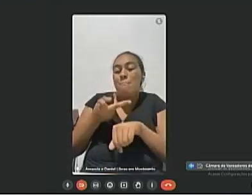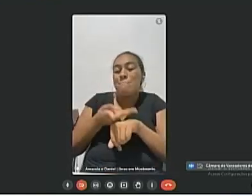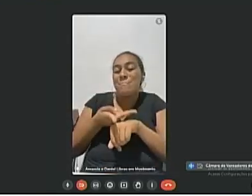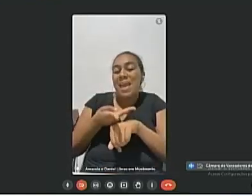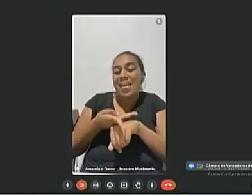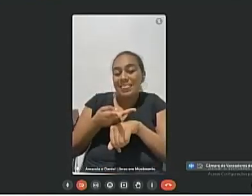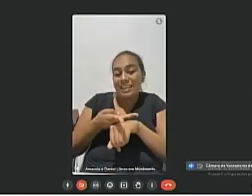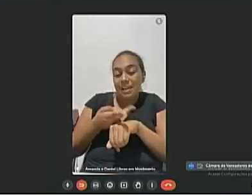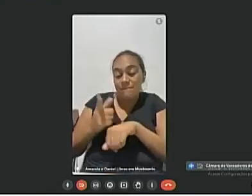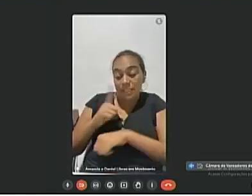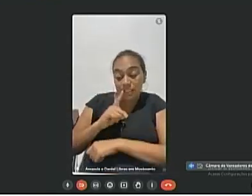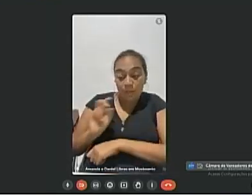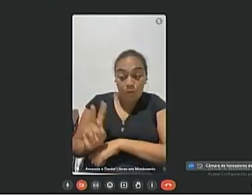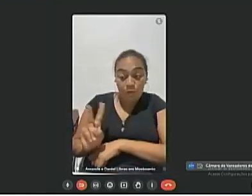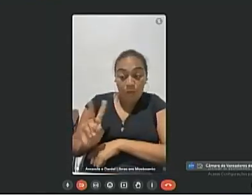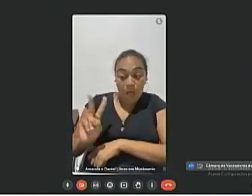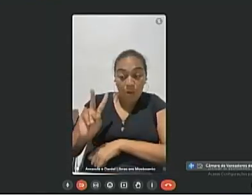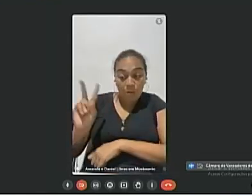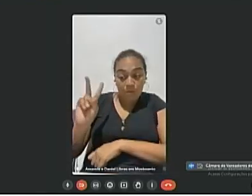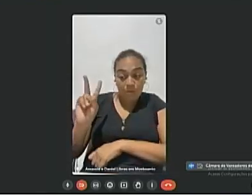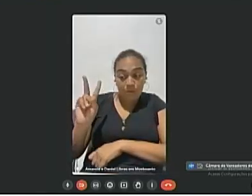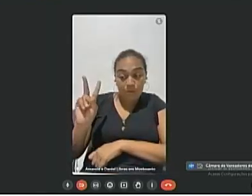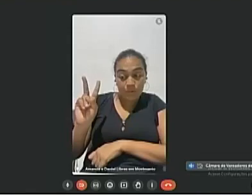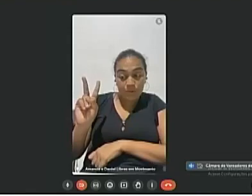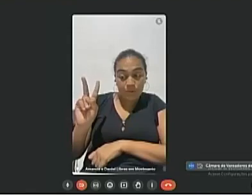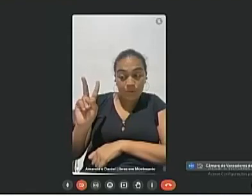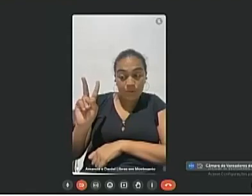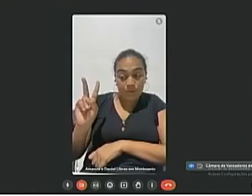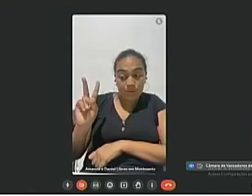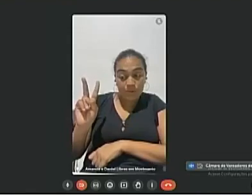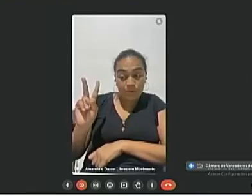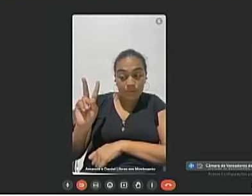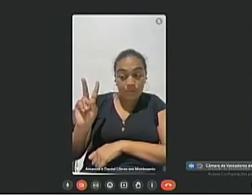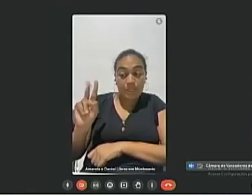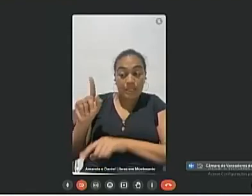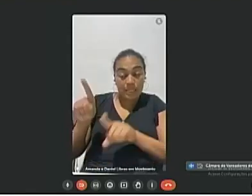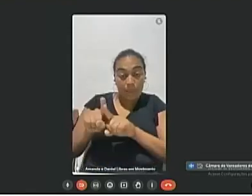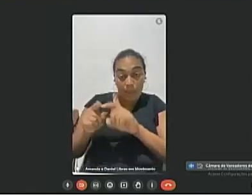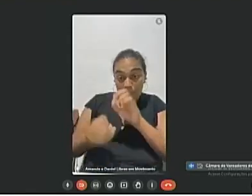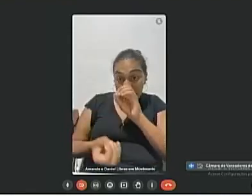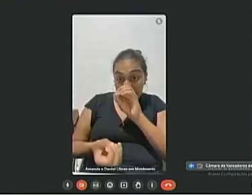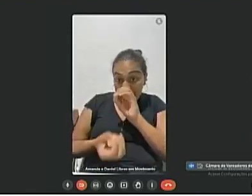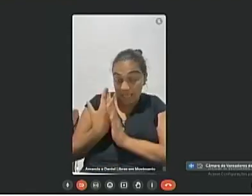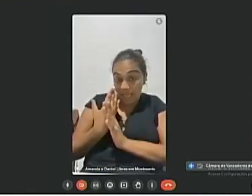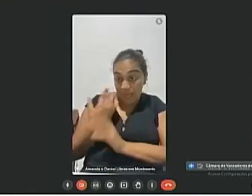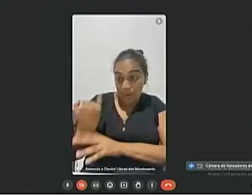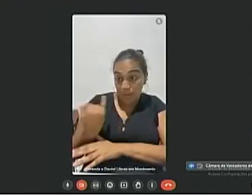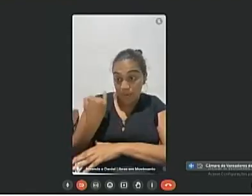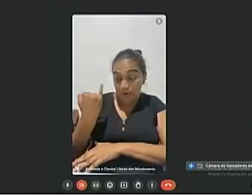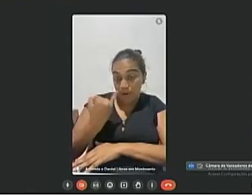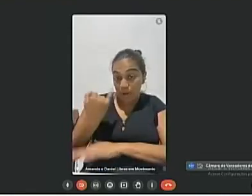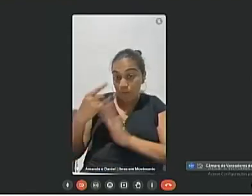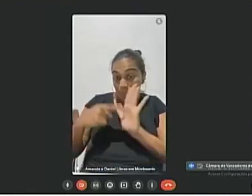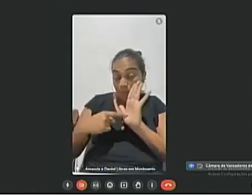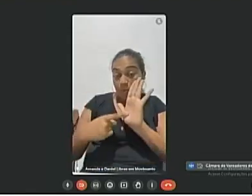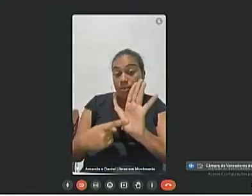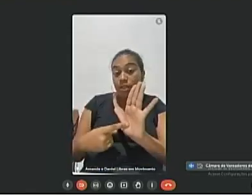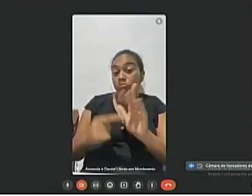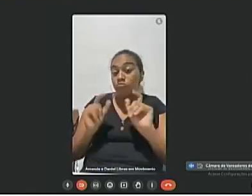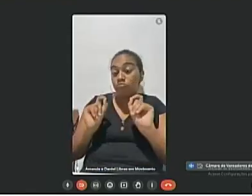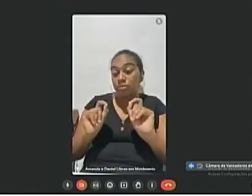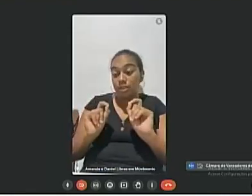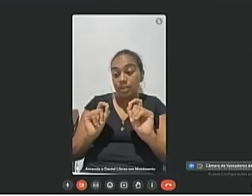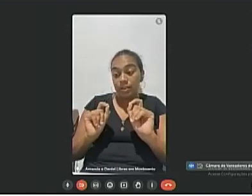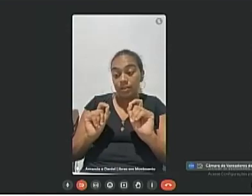os custos para a remoção das pedras. Para a execução do projeto, certamente o ideal seria a licitação determinando a remoção e britagem